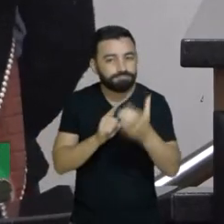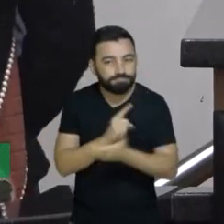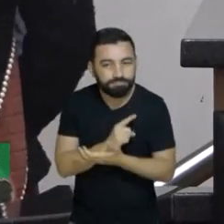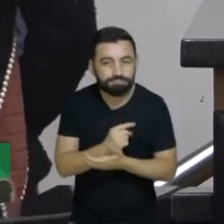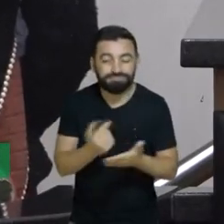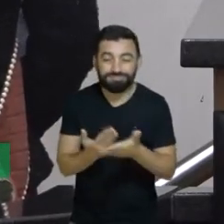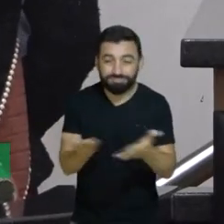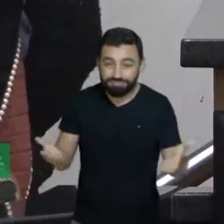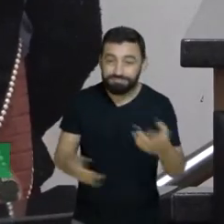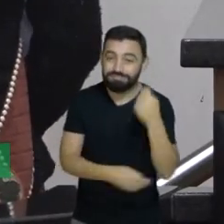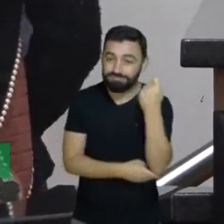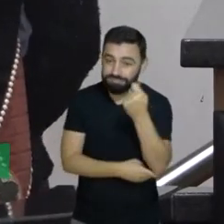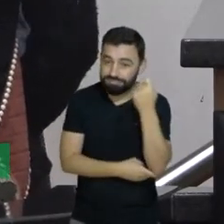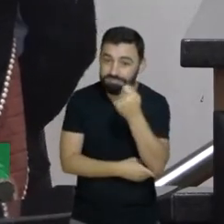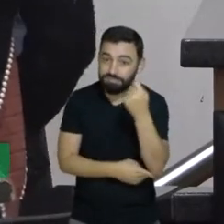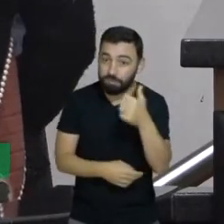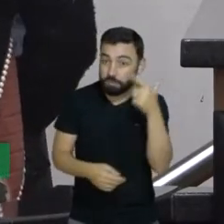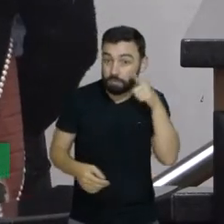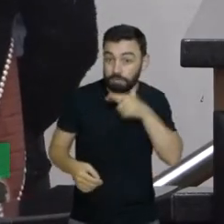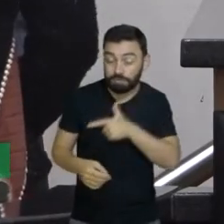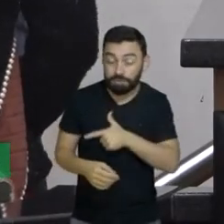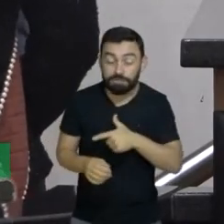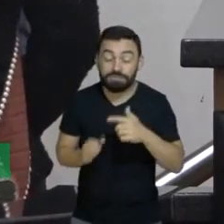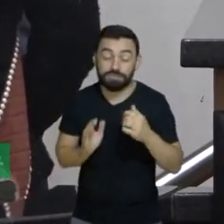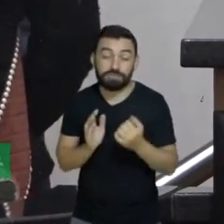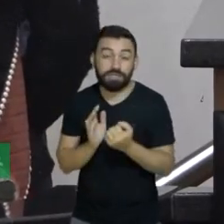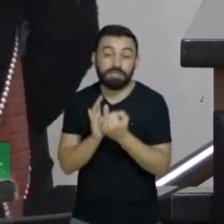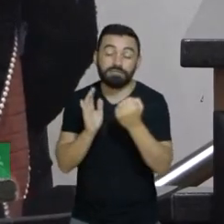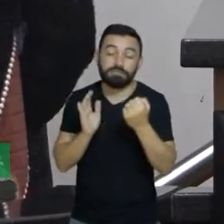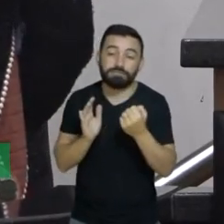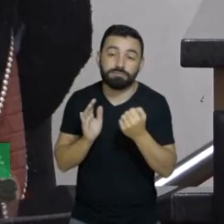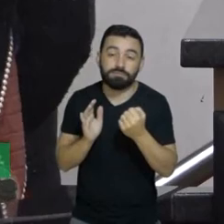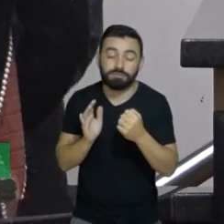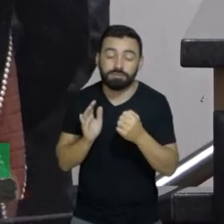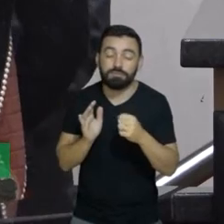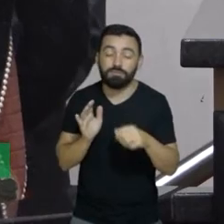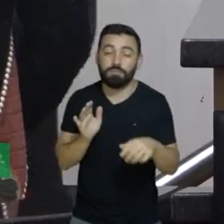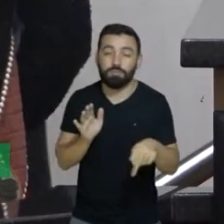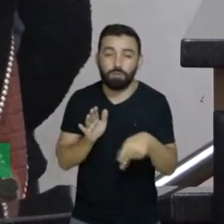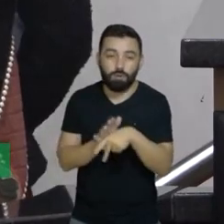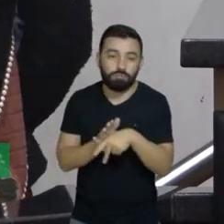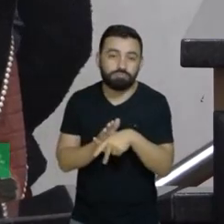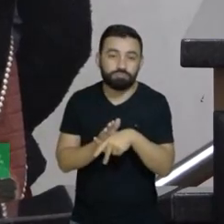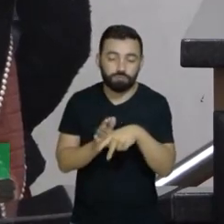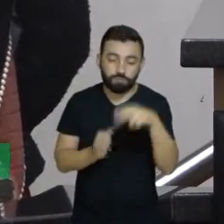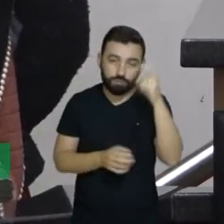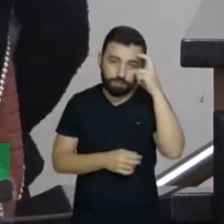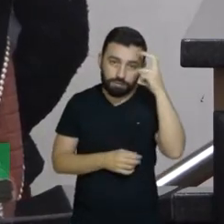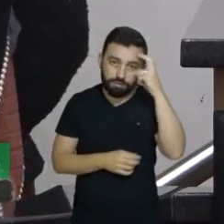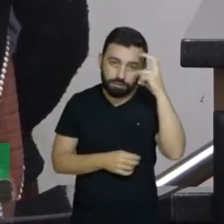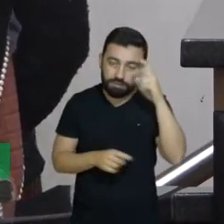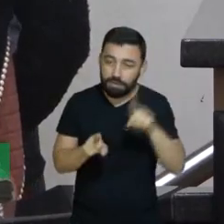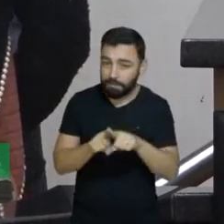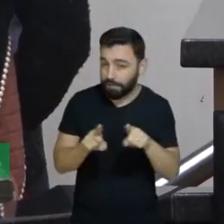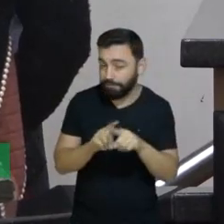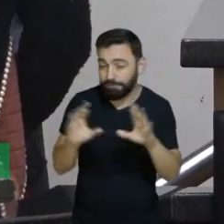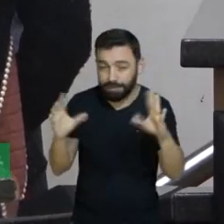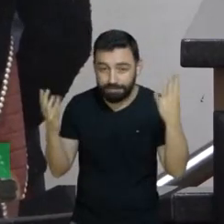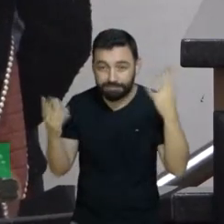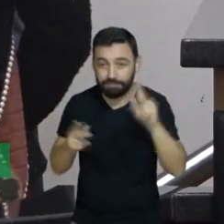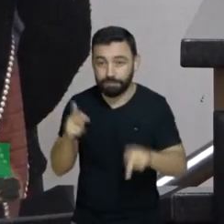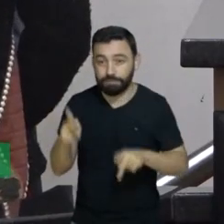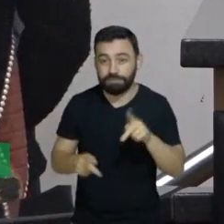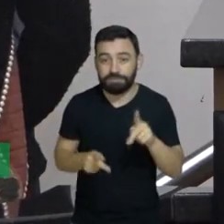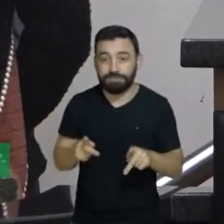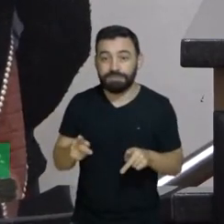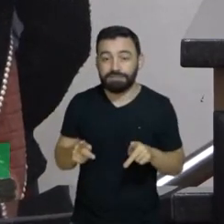Sul têm na formação da nossa identidade cultural e, por que não, nas nossas celebrações das festas populares.